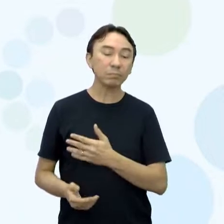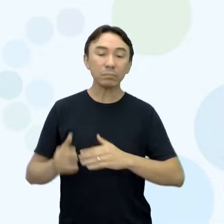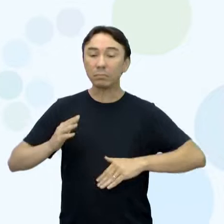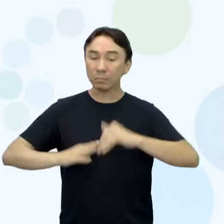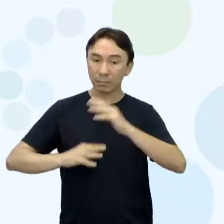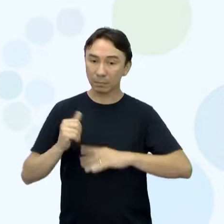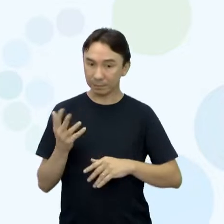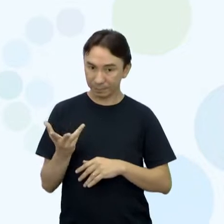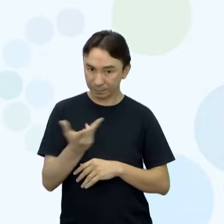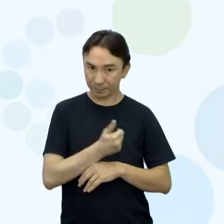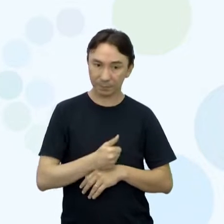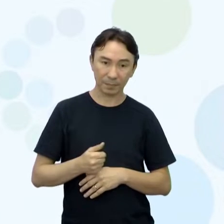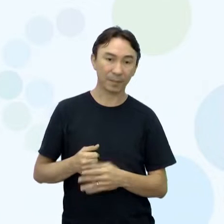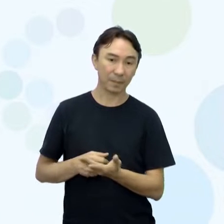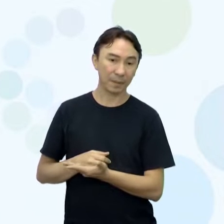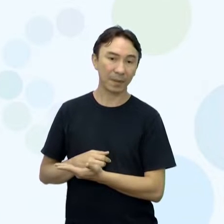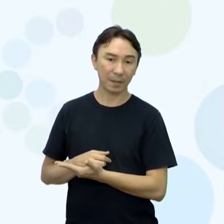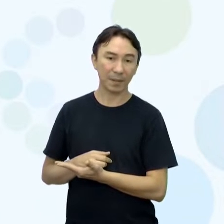básica,